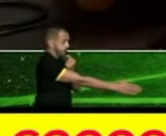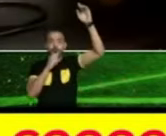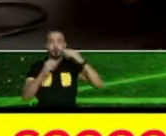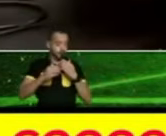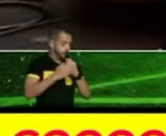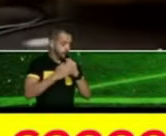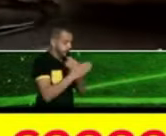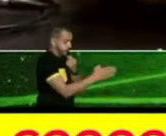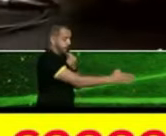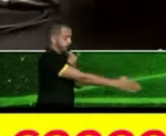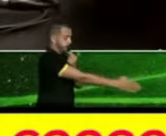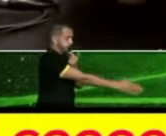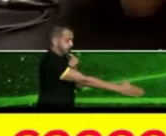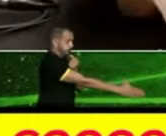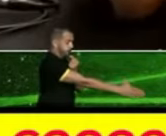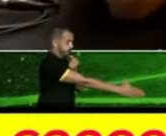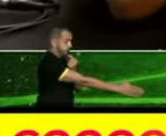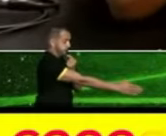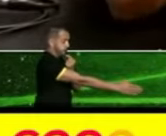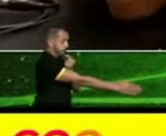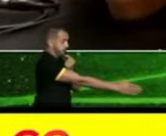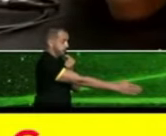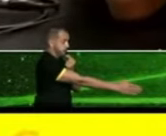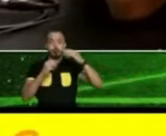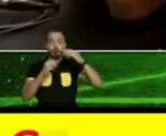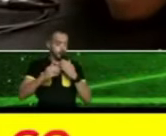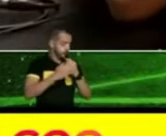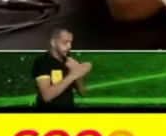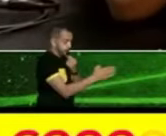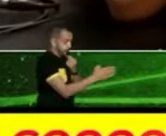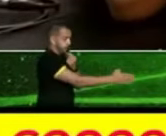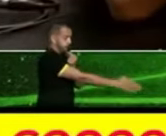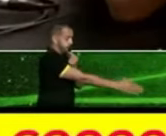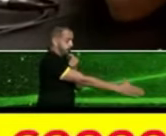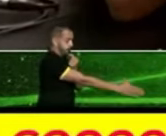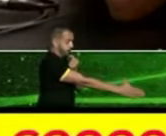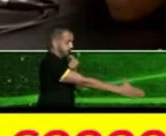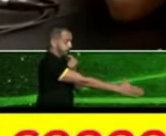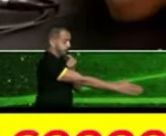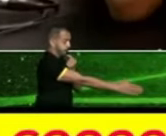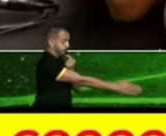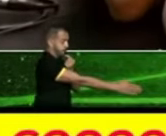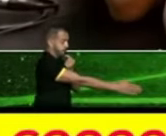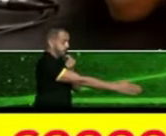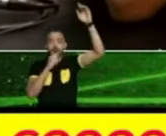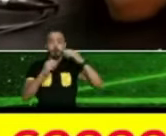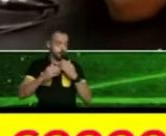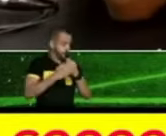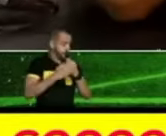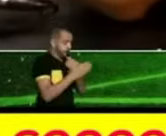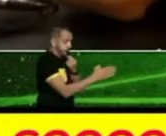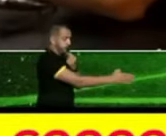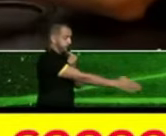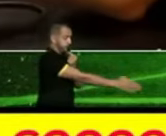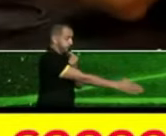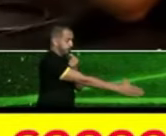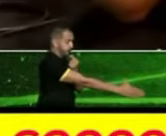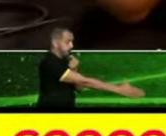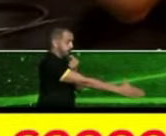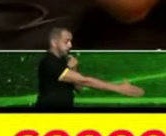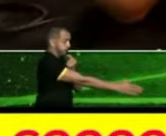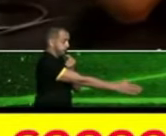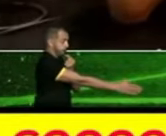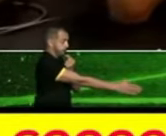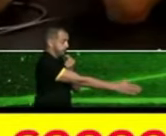tirou o goleiro do Atlético da parada e fez o primeiro do cruzeirão Cabuloso abrindo o marcador aqui no